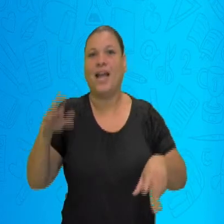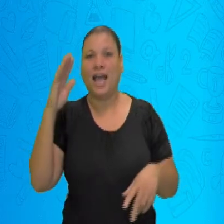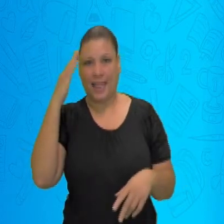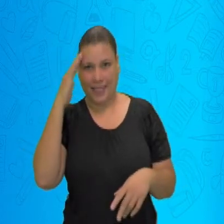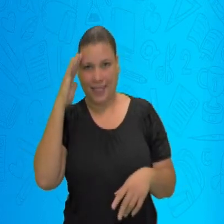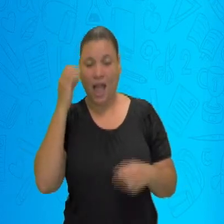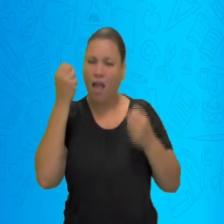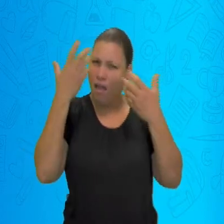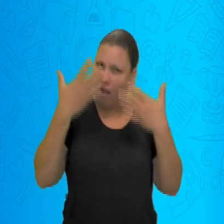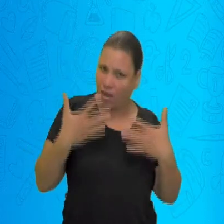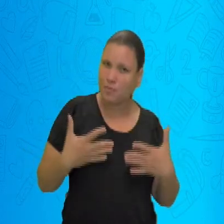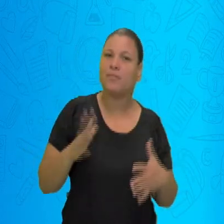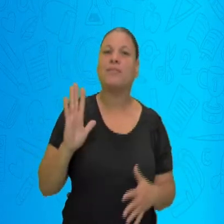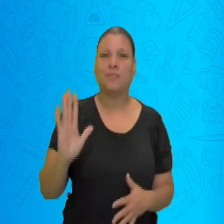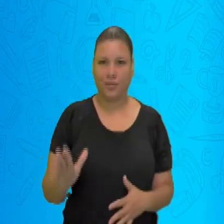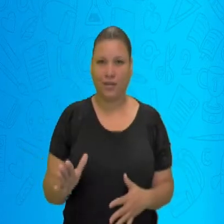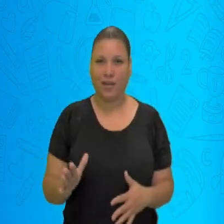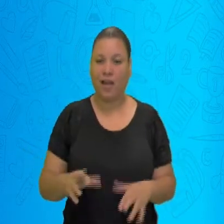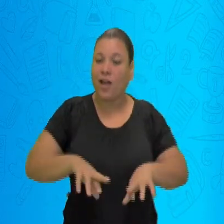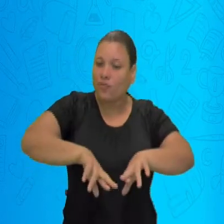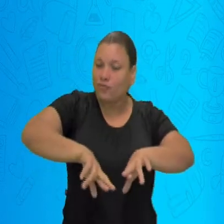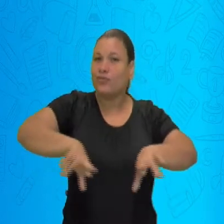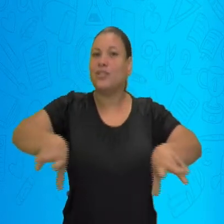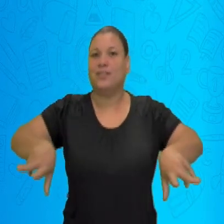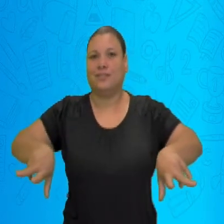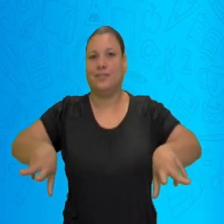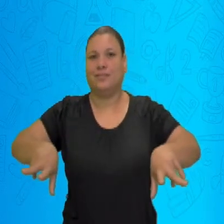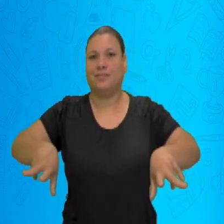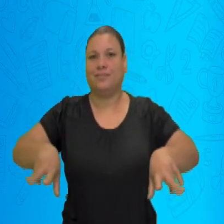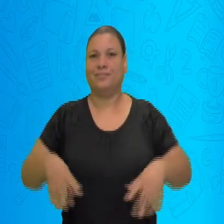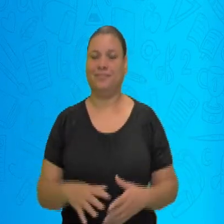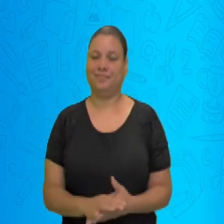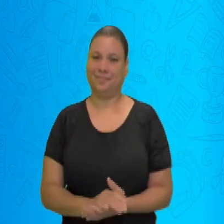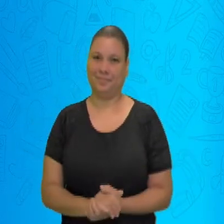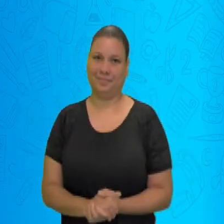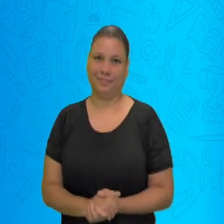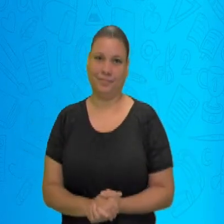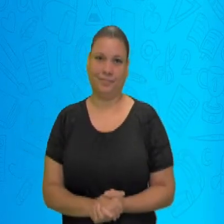de origem latina. Tá?